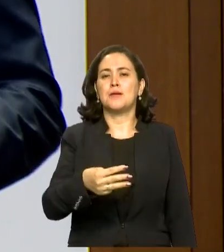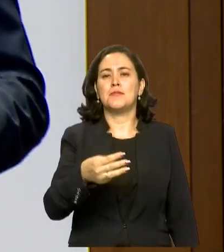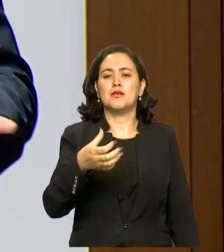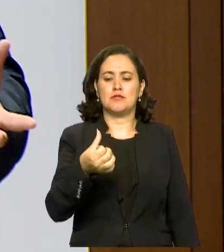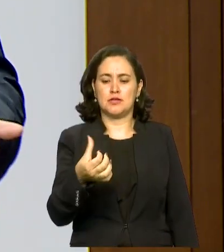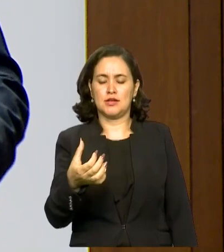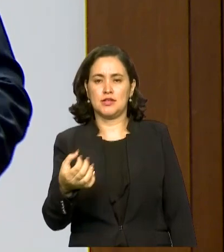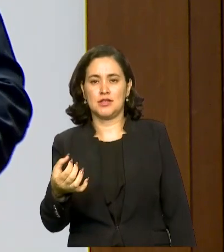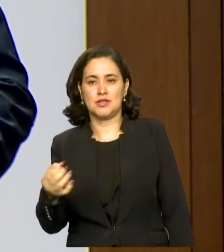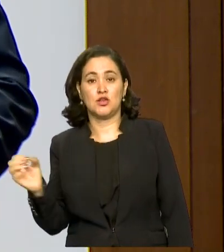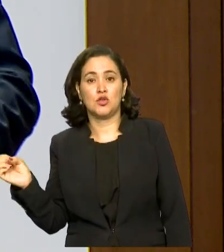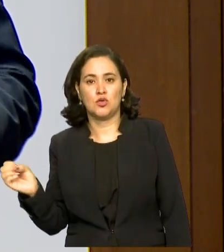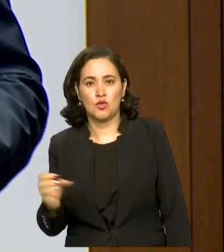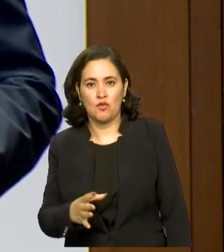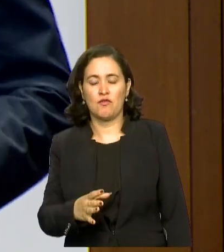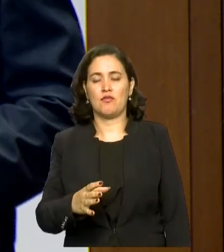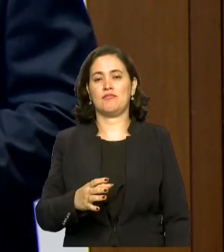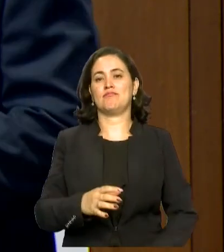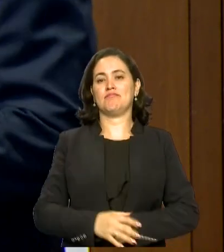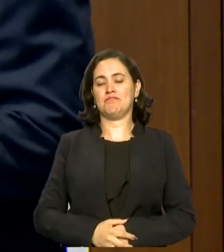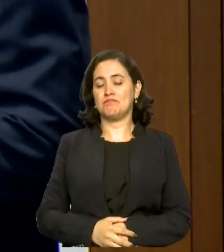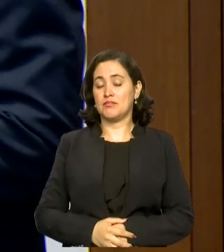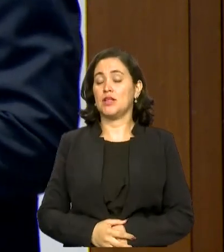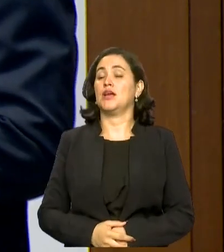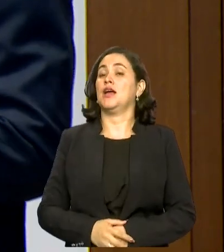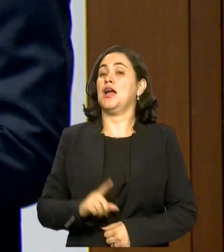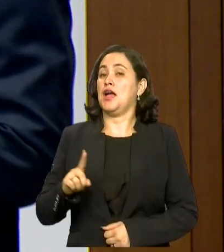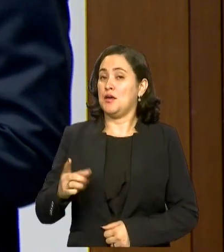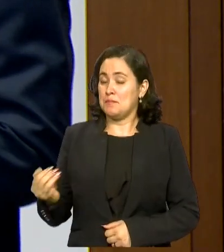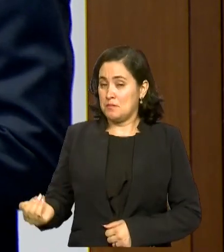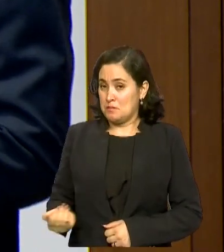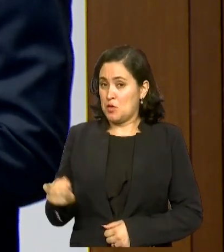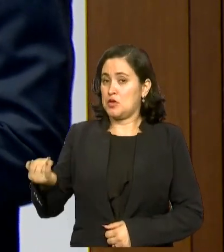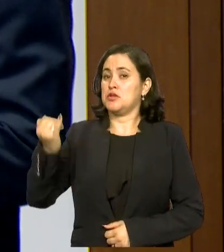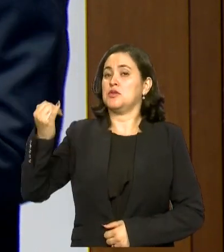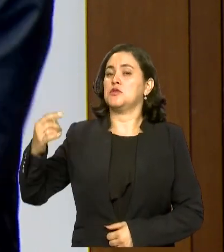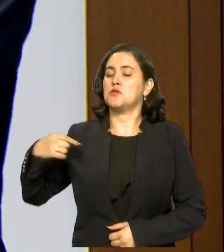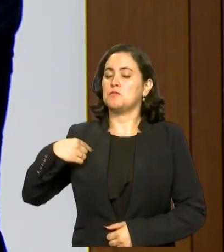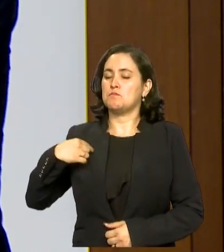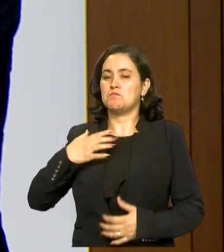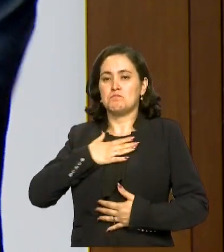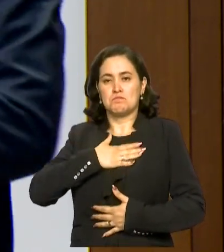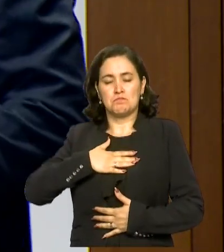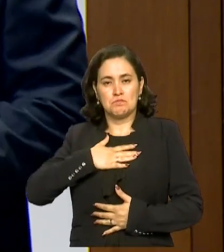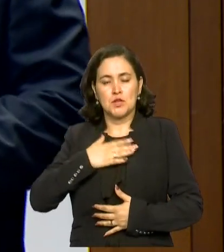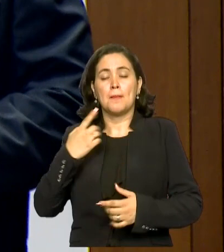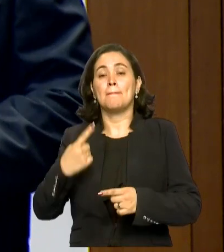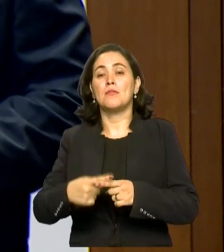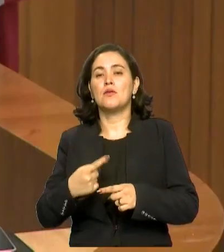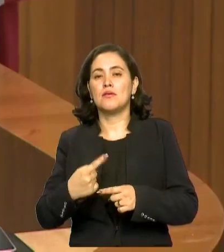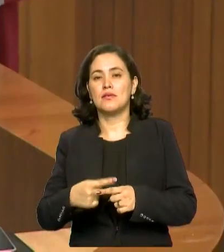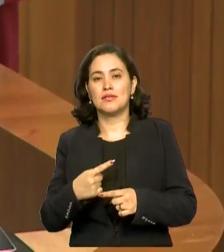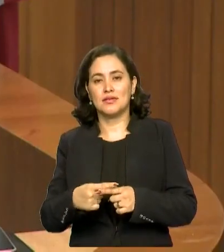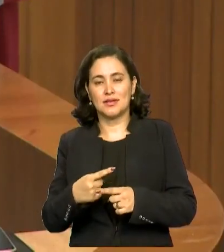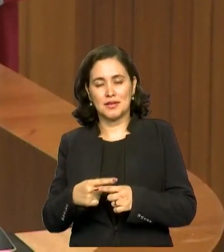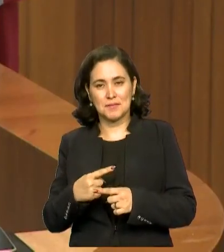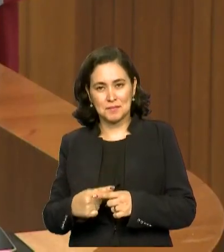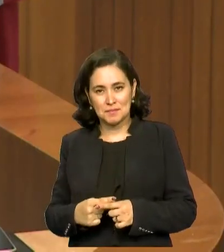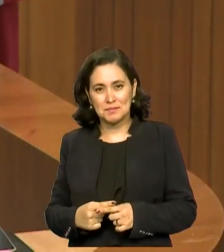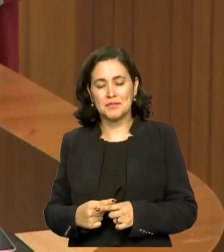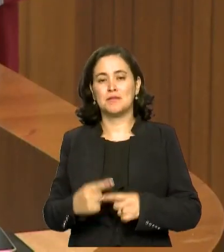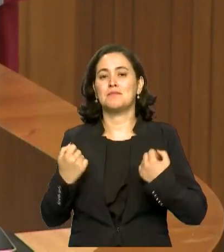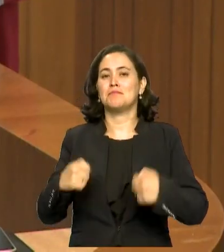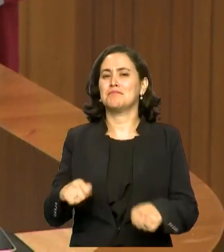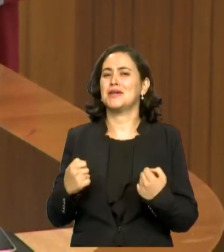combate ao crime. Inclusive, parece também que haverá notícias boas para a Polícia Civil também, que é outra que